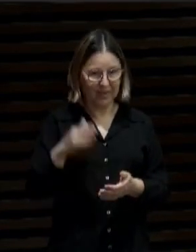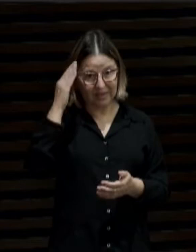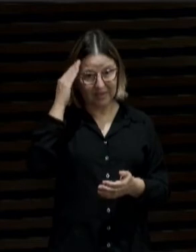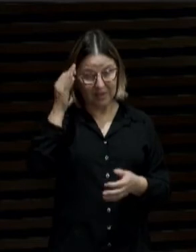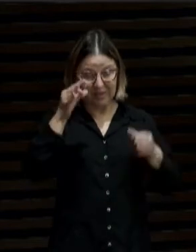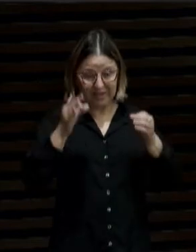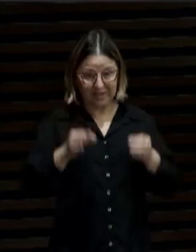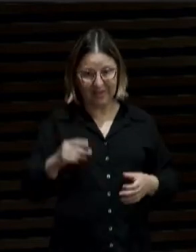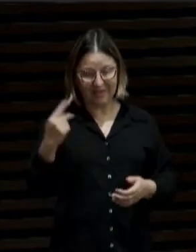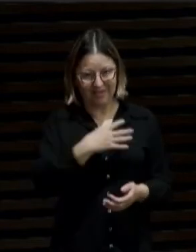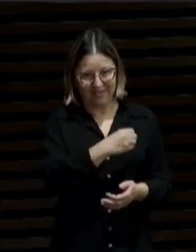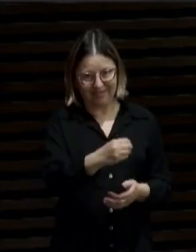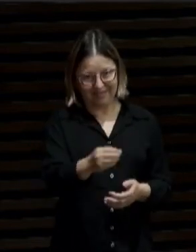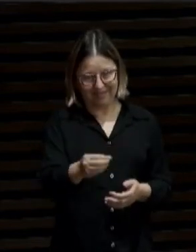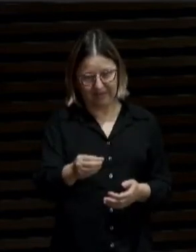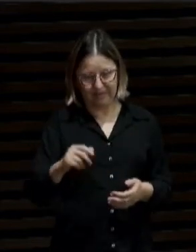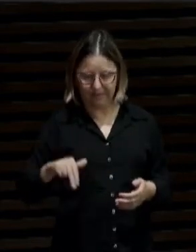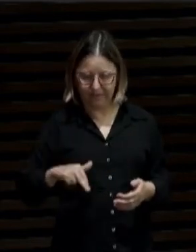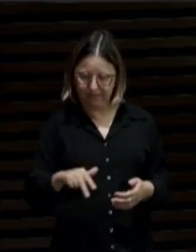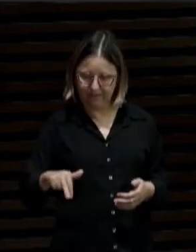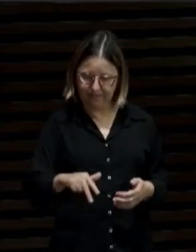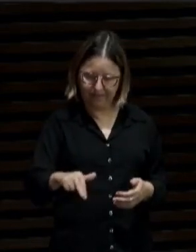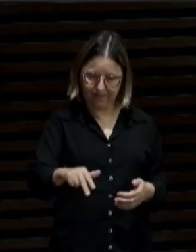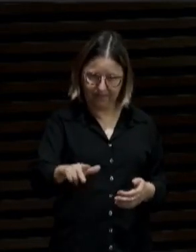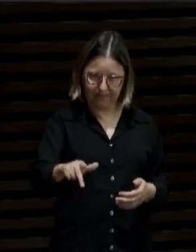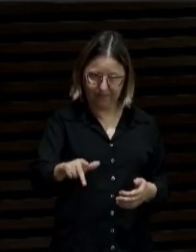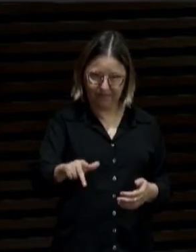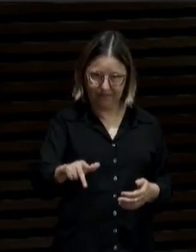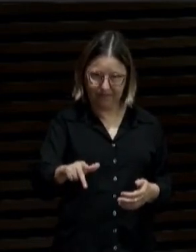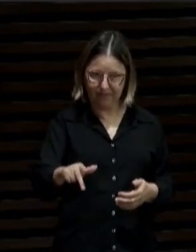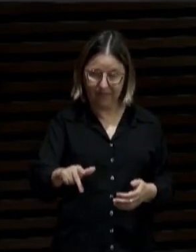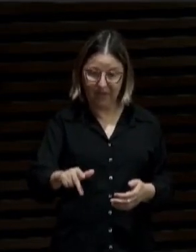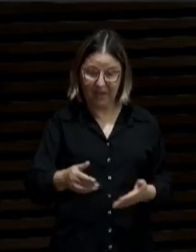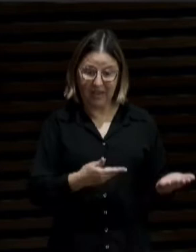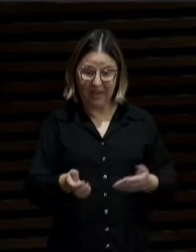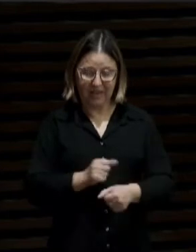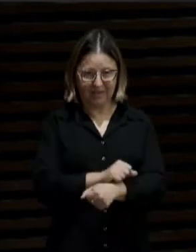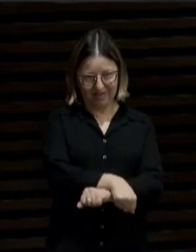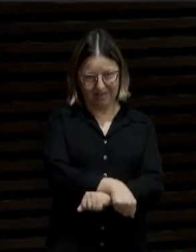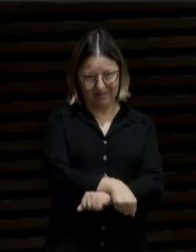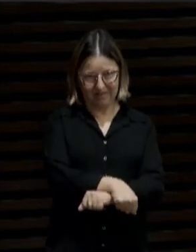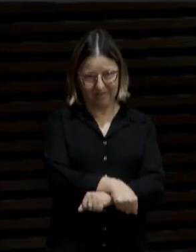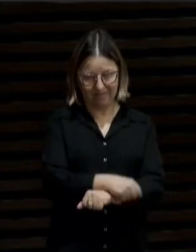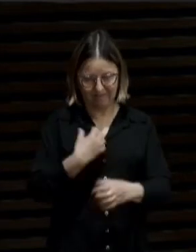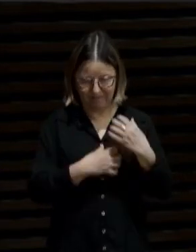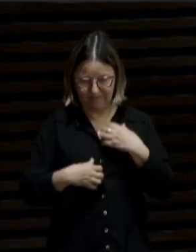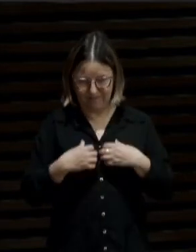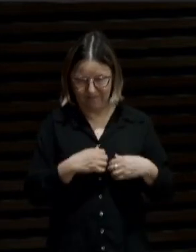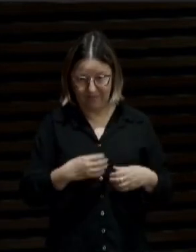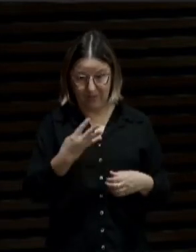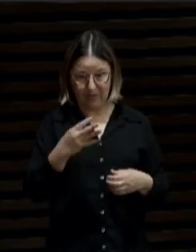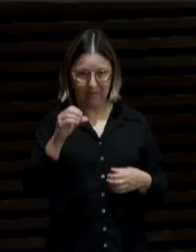tua posteridade será peregrina em terra alheia, e será reduzida à escravidão e será afligida por 400